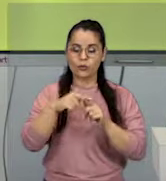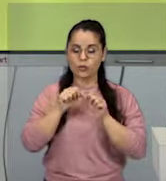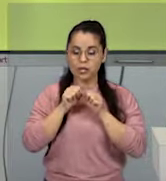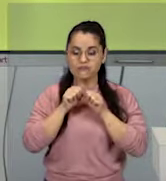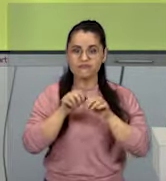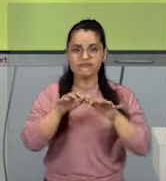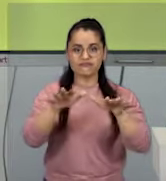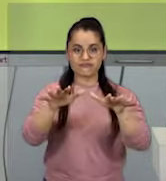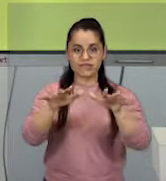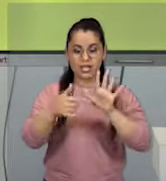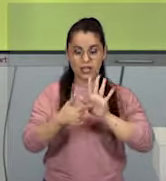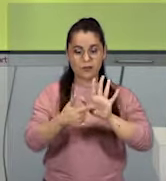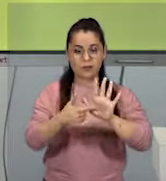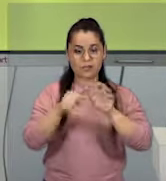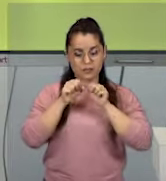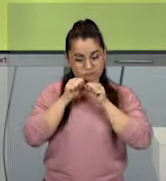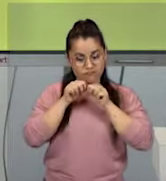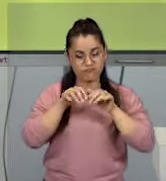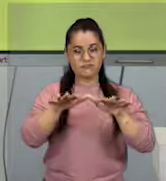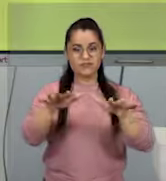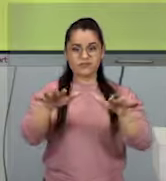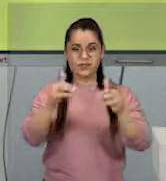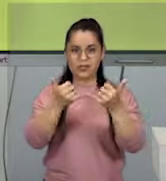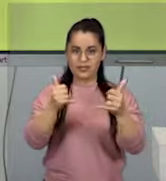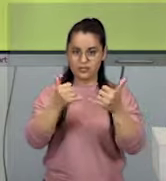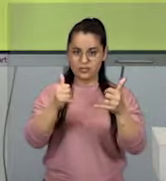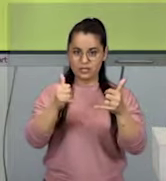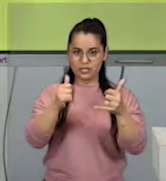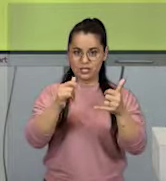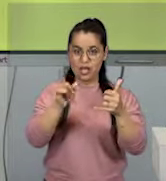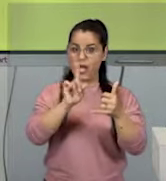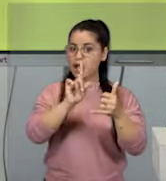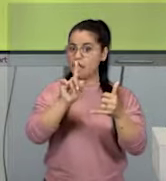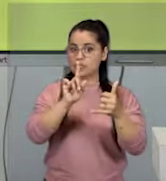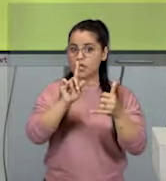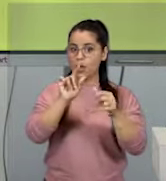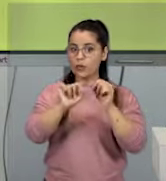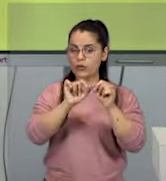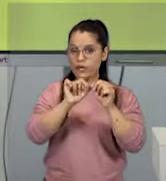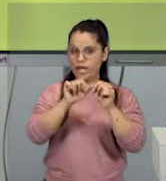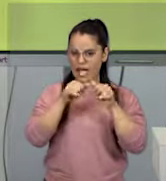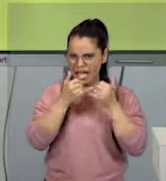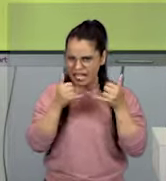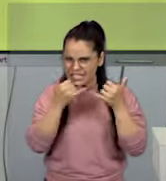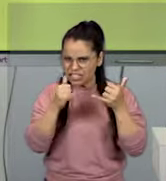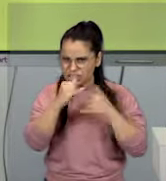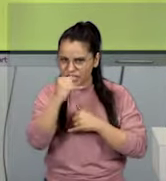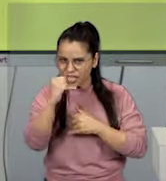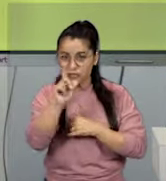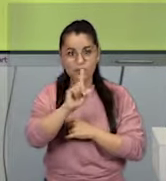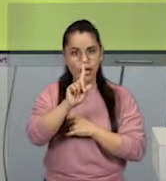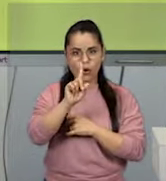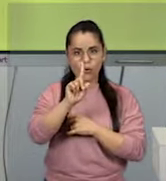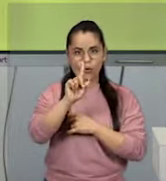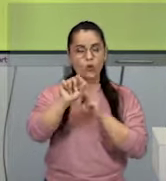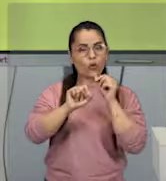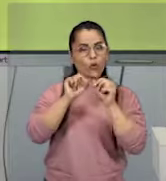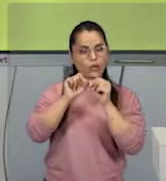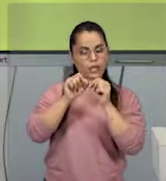ele indica que ela está liberando energia não quer dizer que a energia é negativa não existe energia negativa